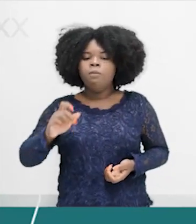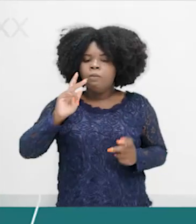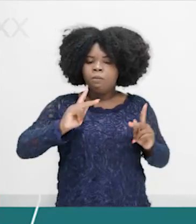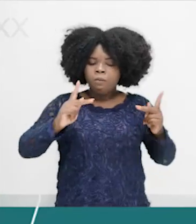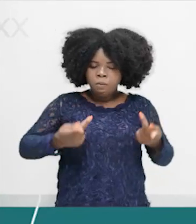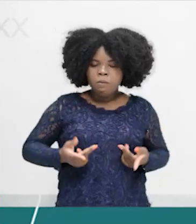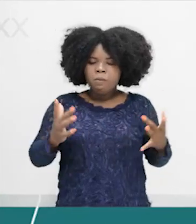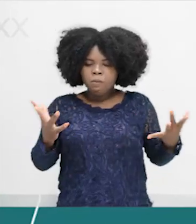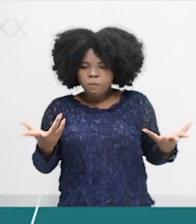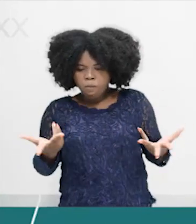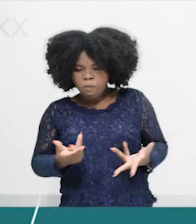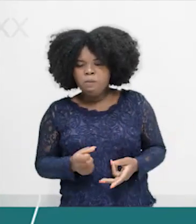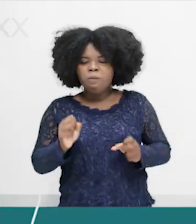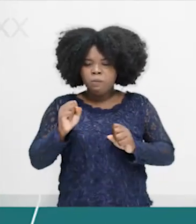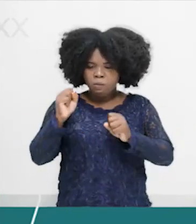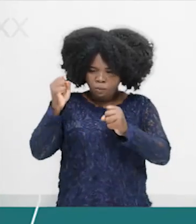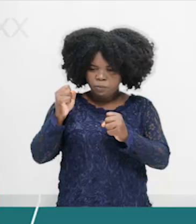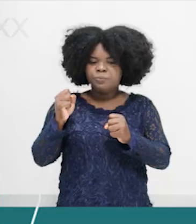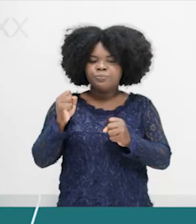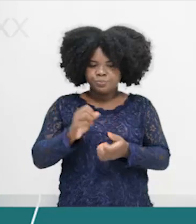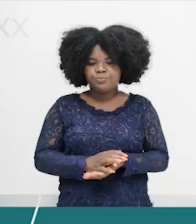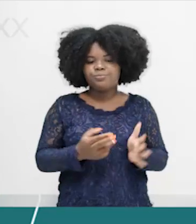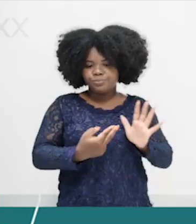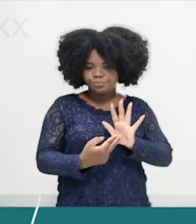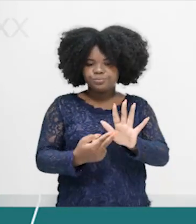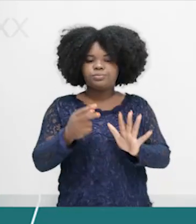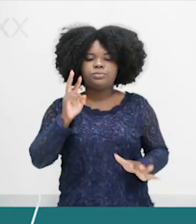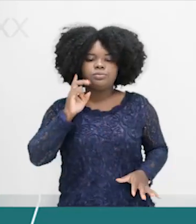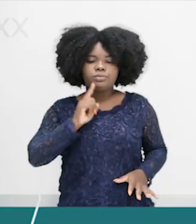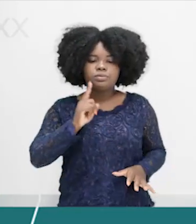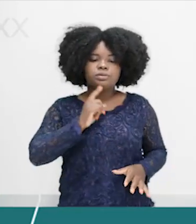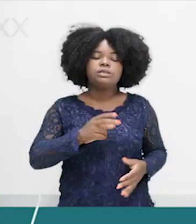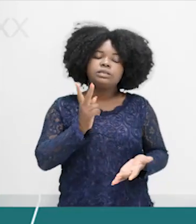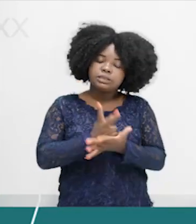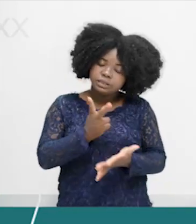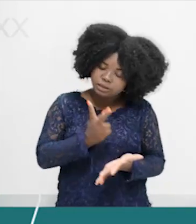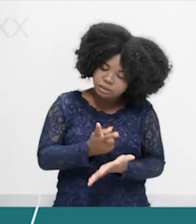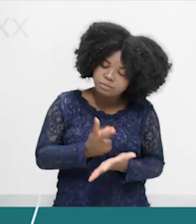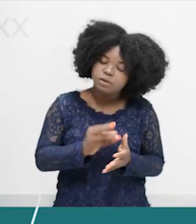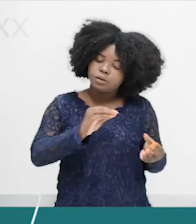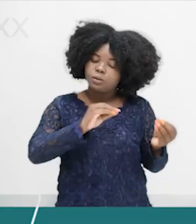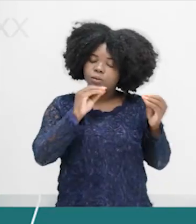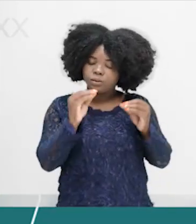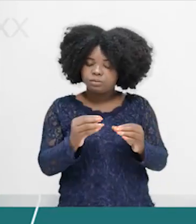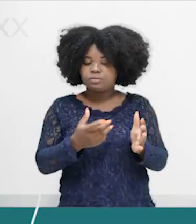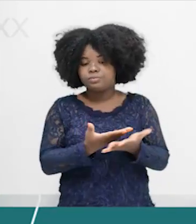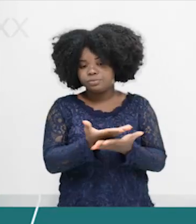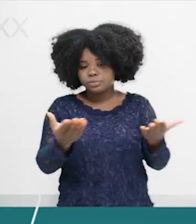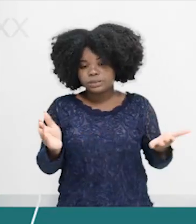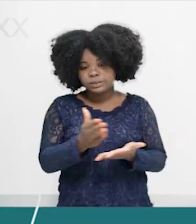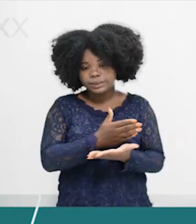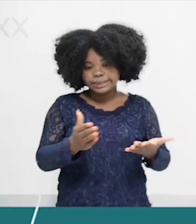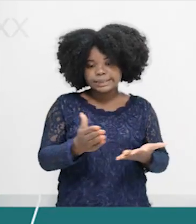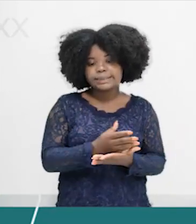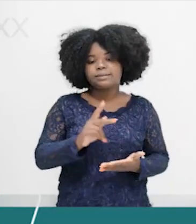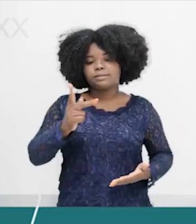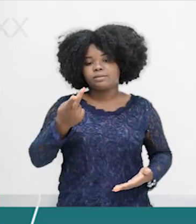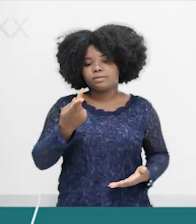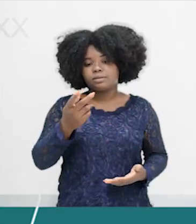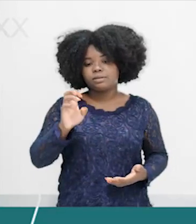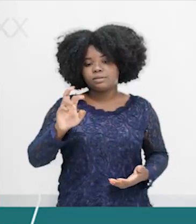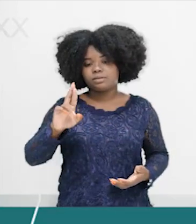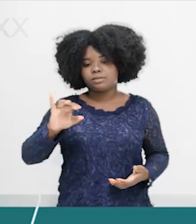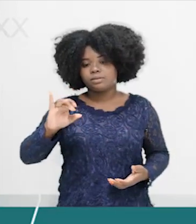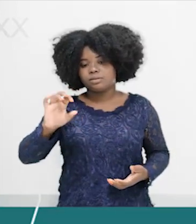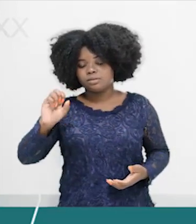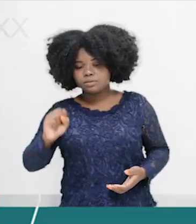poderosas que começam a representar, inclusive, os Estados Unidos. Eu sempre bato na tecla de que alguns heróis que vocês conhecem